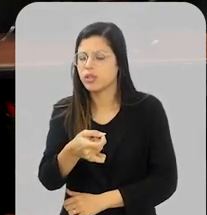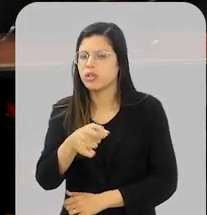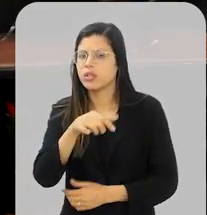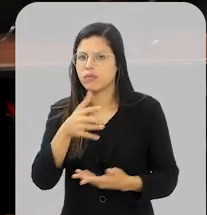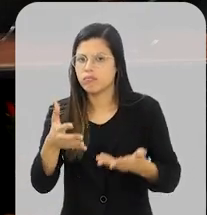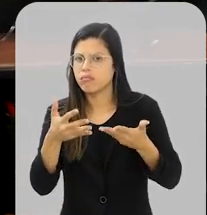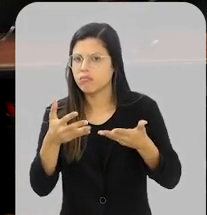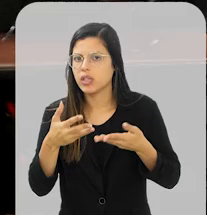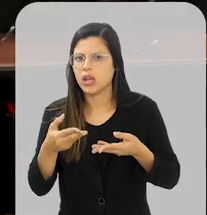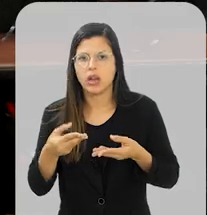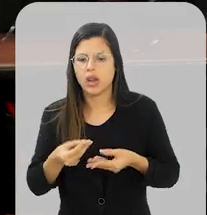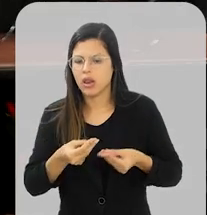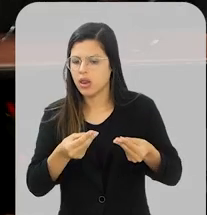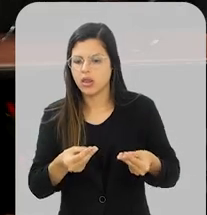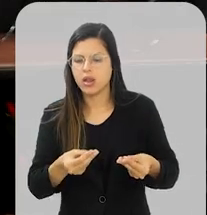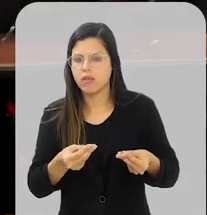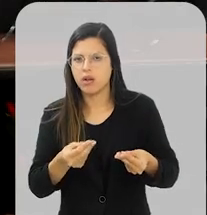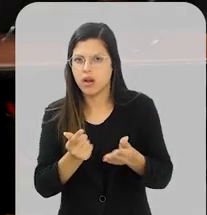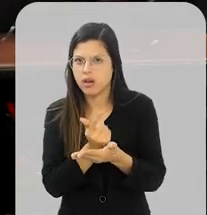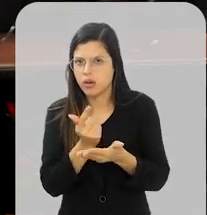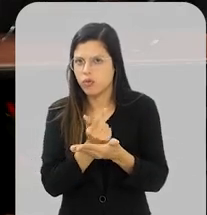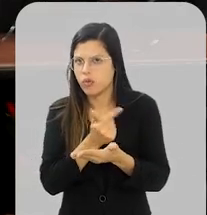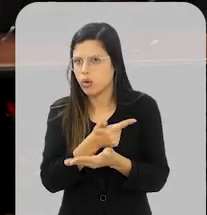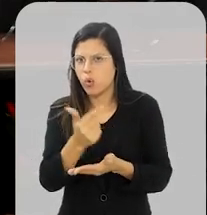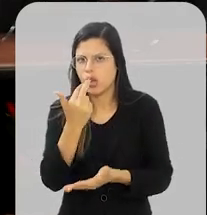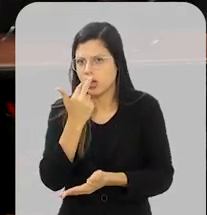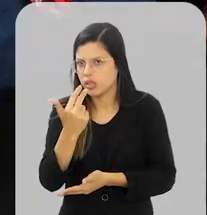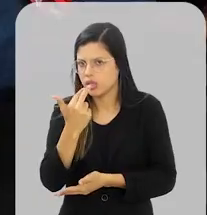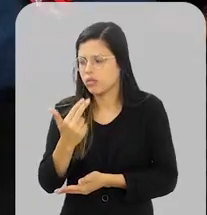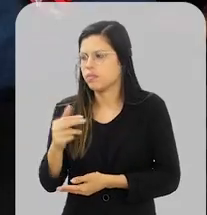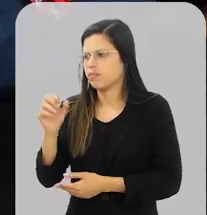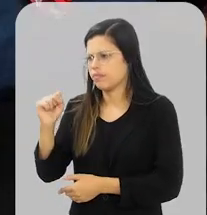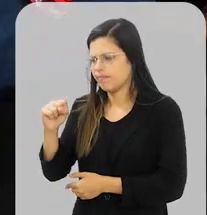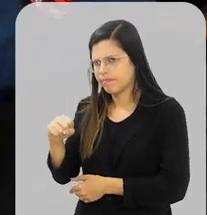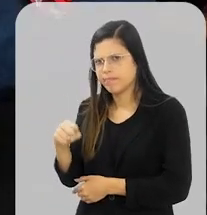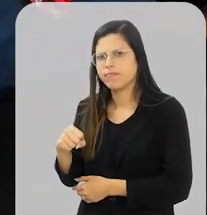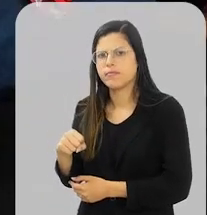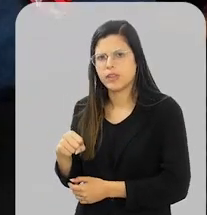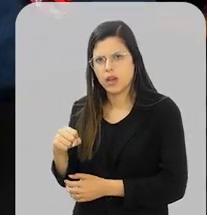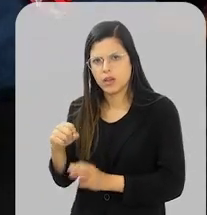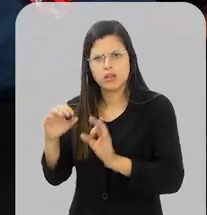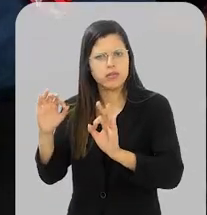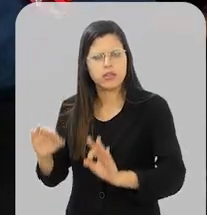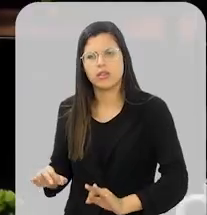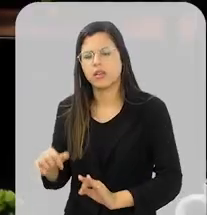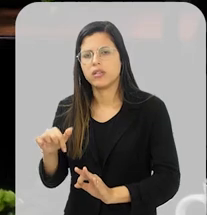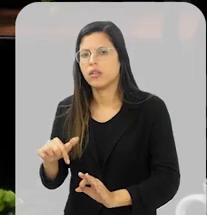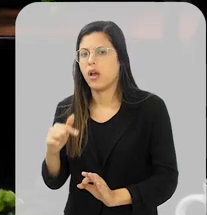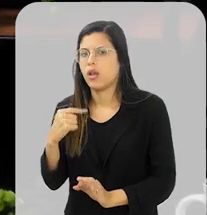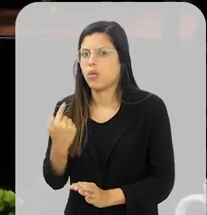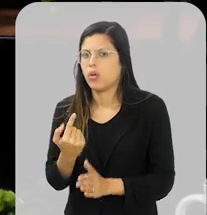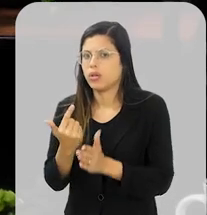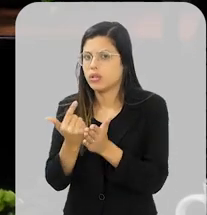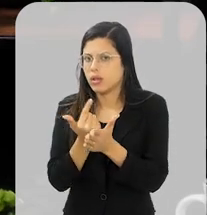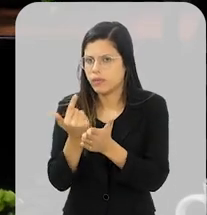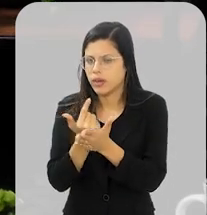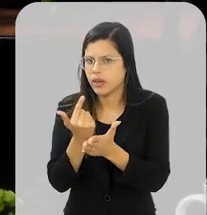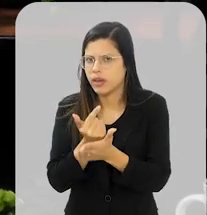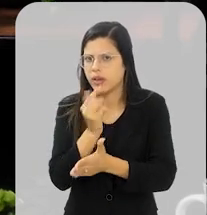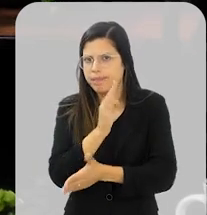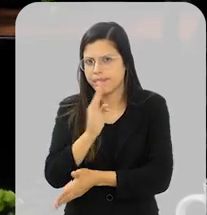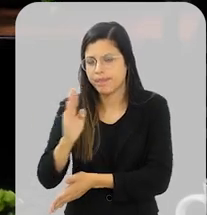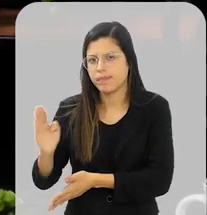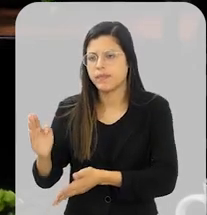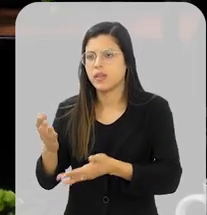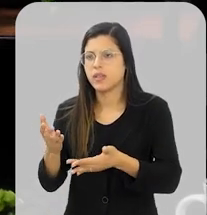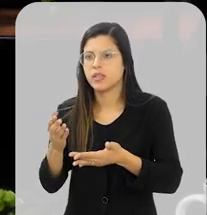Você pretende levar algum livro em outras línguas? Sim, claro. A nossa livraria, né, a